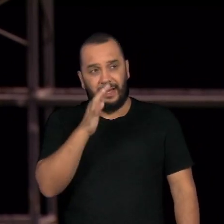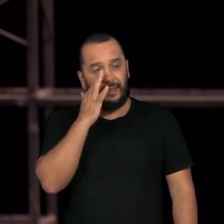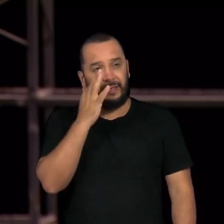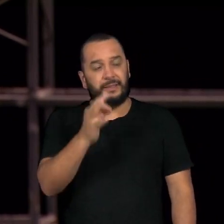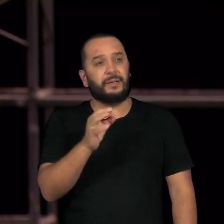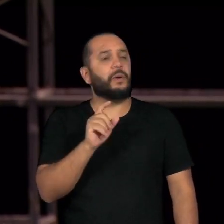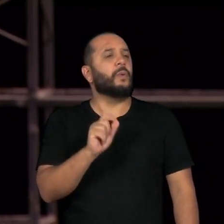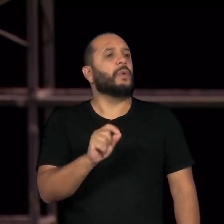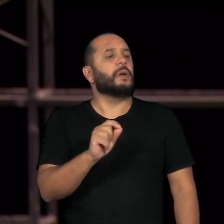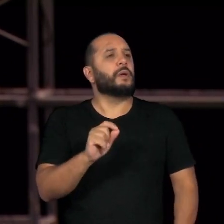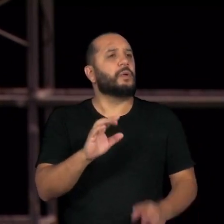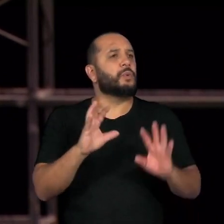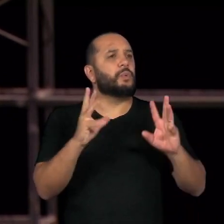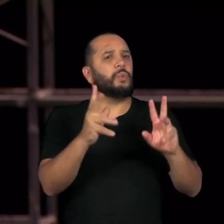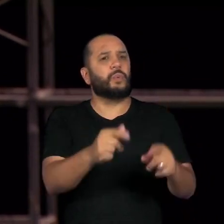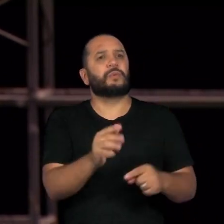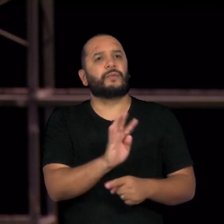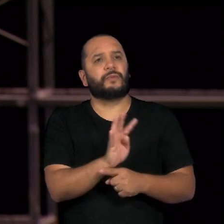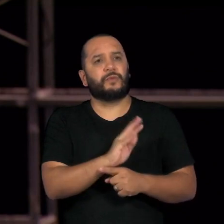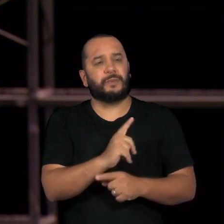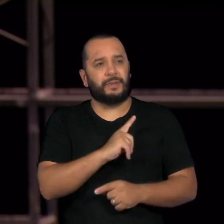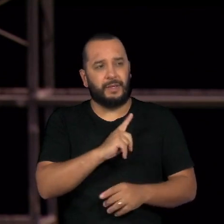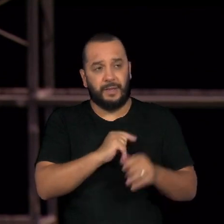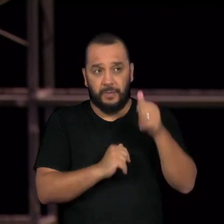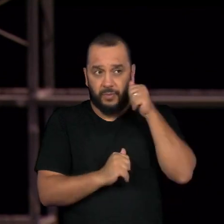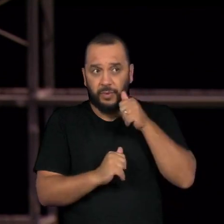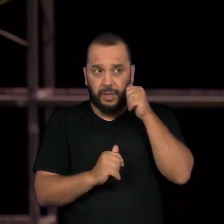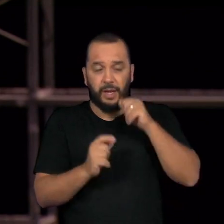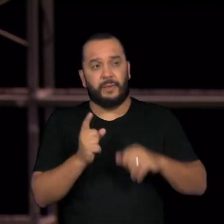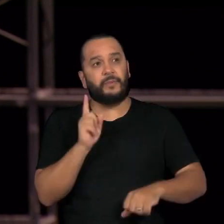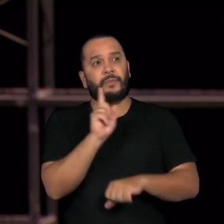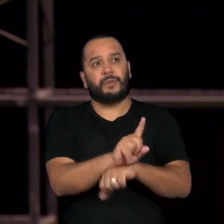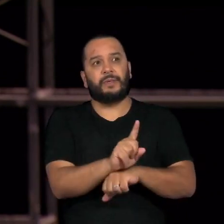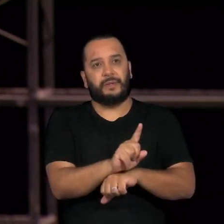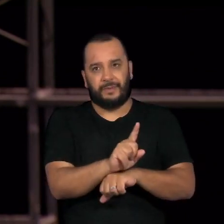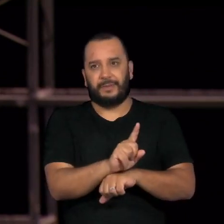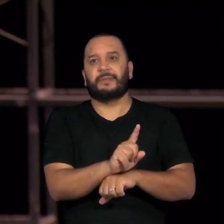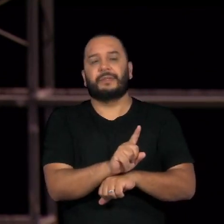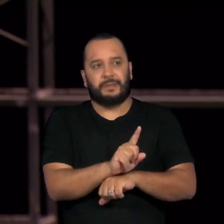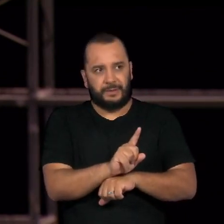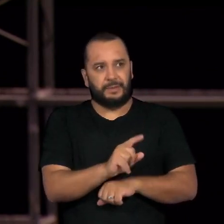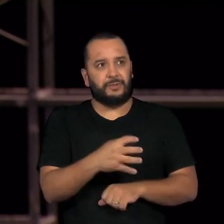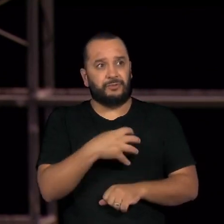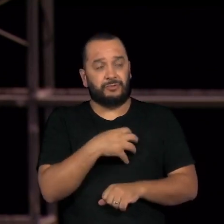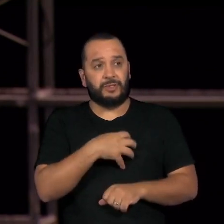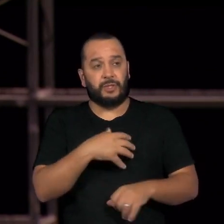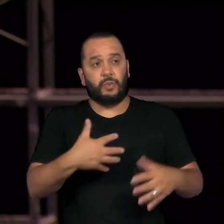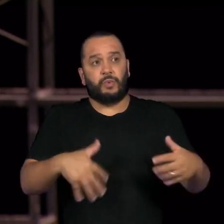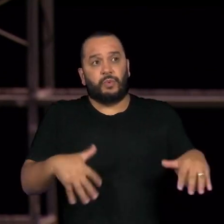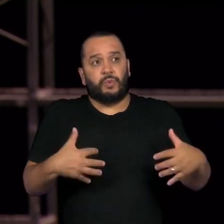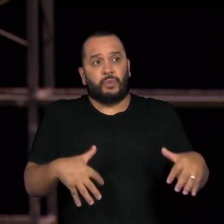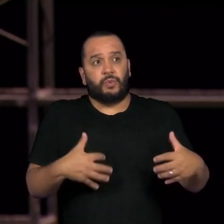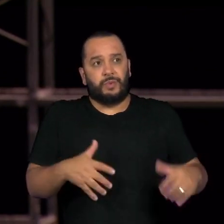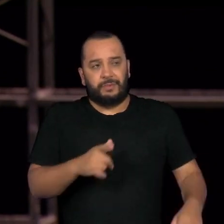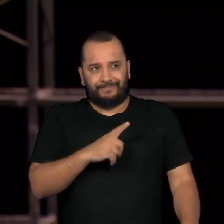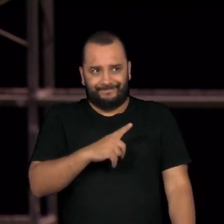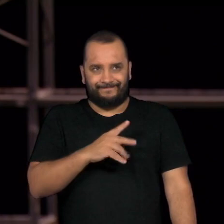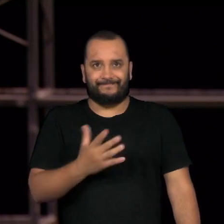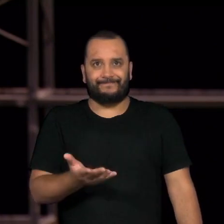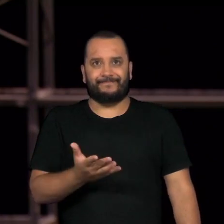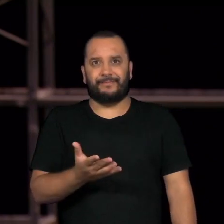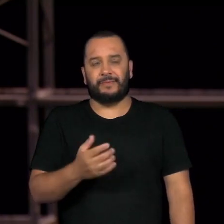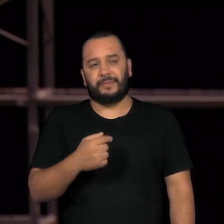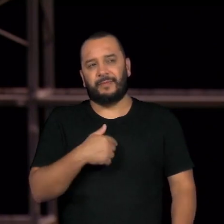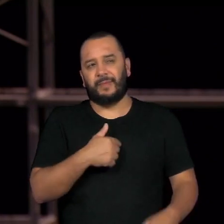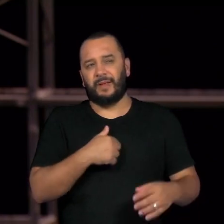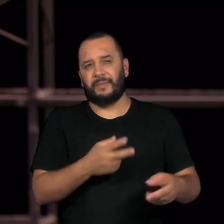ponto que todos esses filmes têm mulheres como protagonistas e em situações dramáticas. E aí a gente